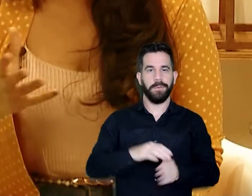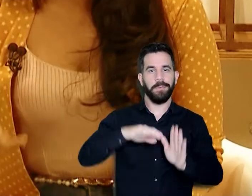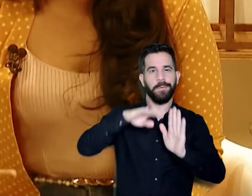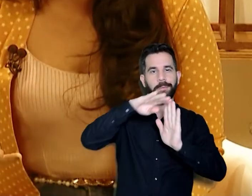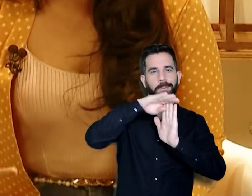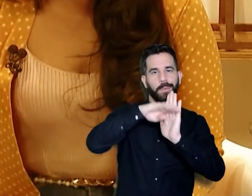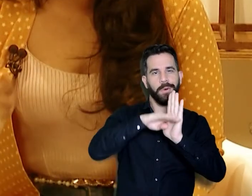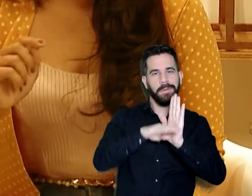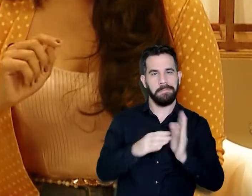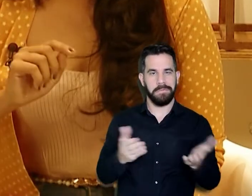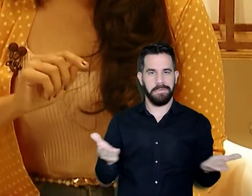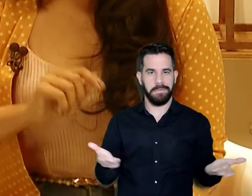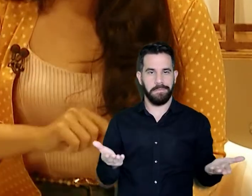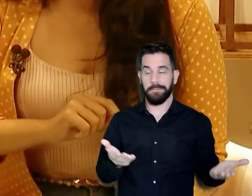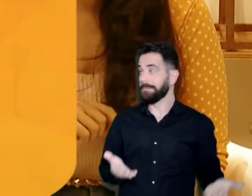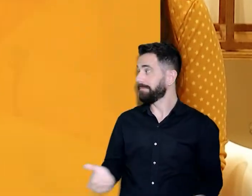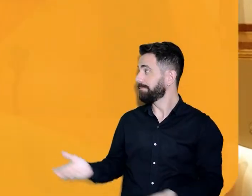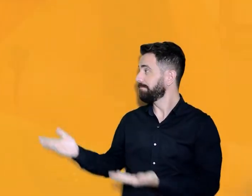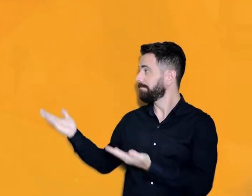A seguir,